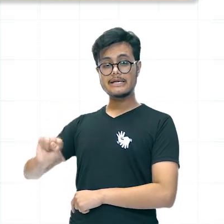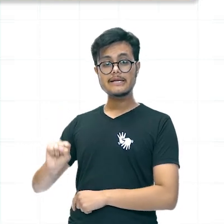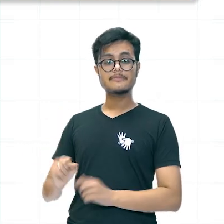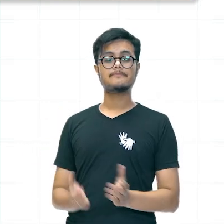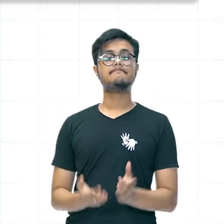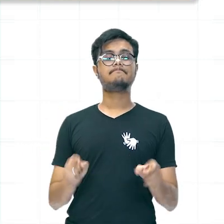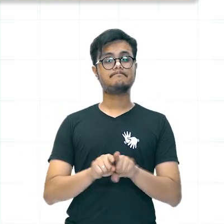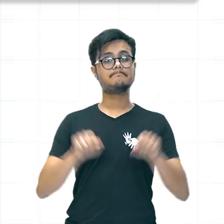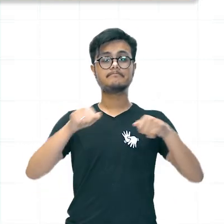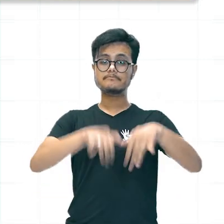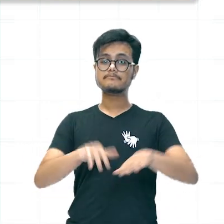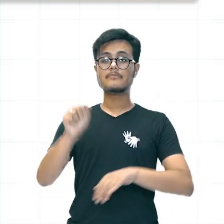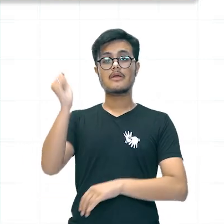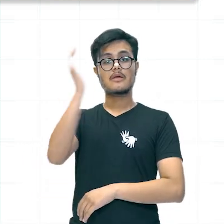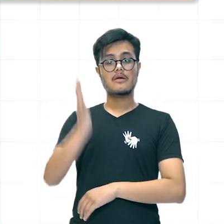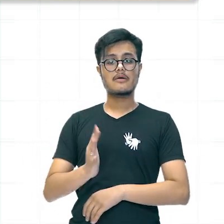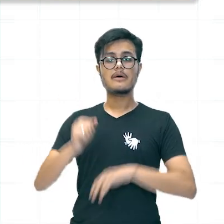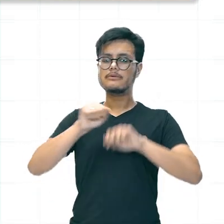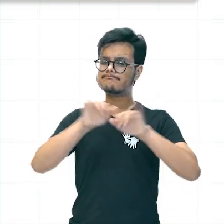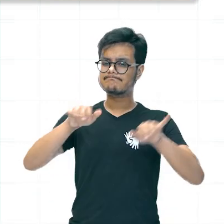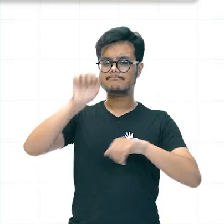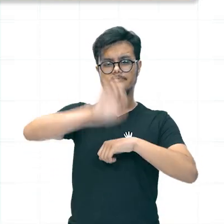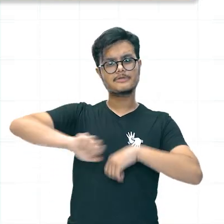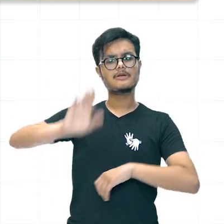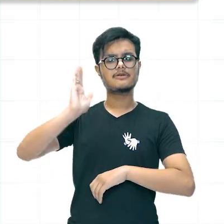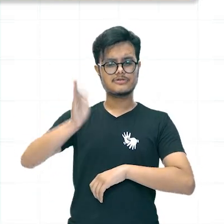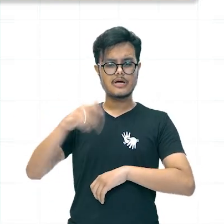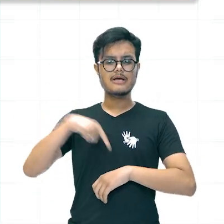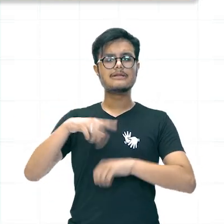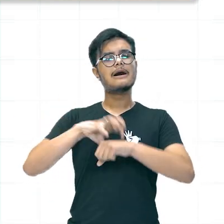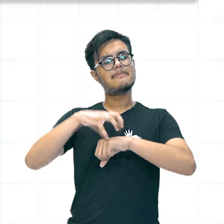2014 ele chegou aqui no Brasil, né, e vários estados já